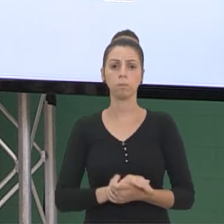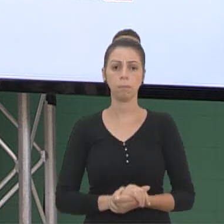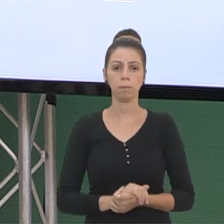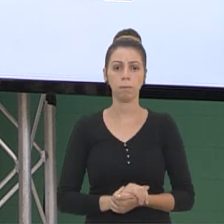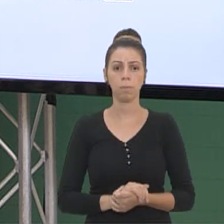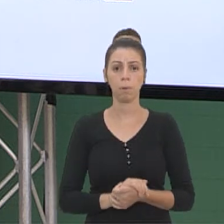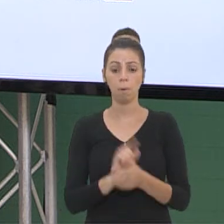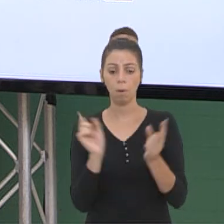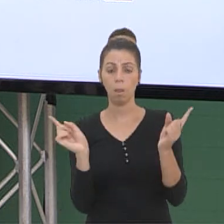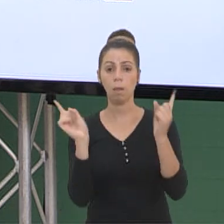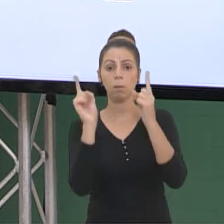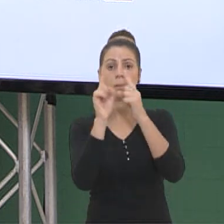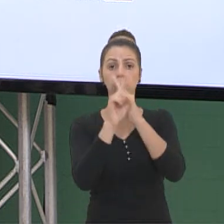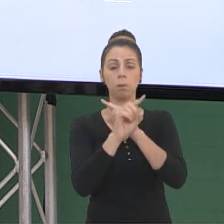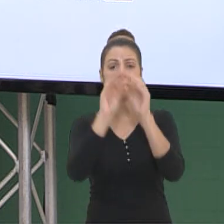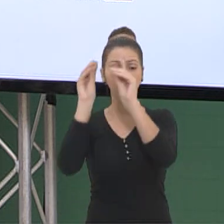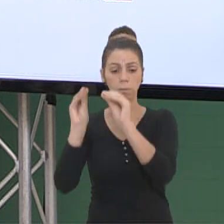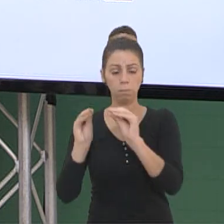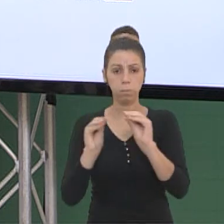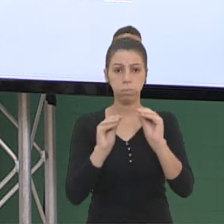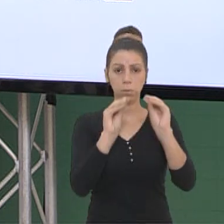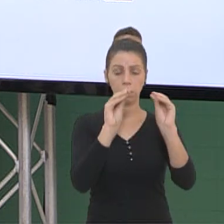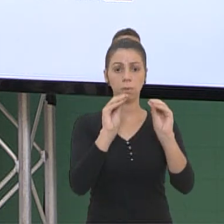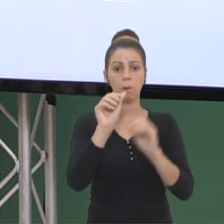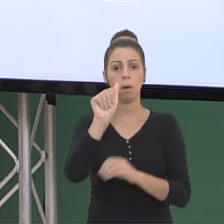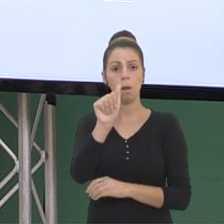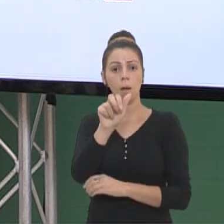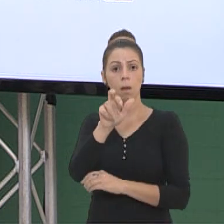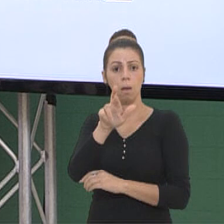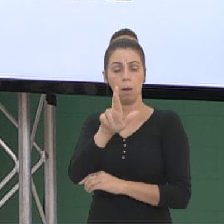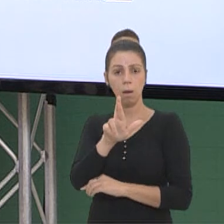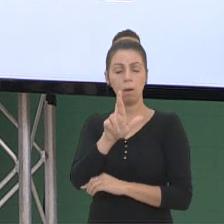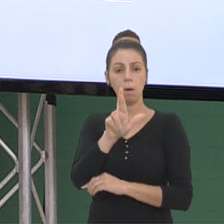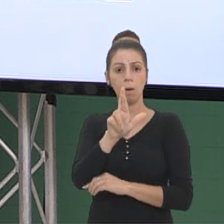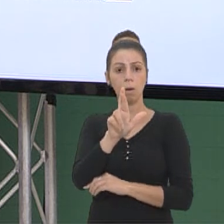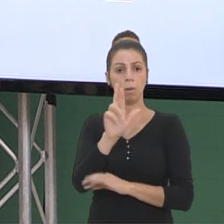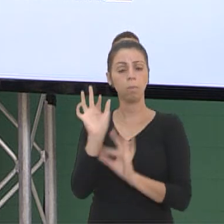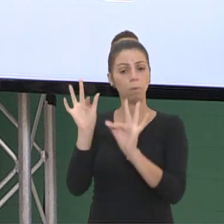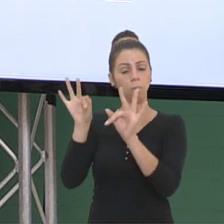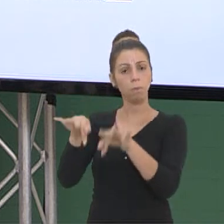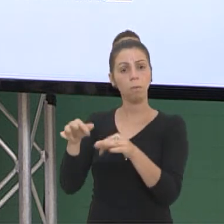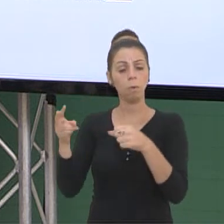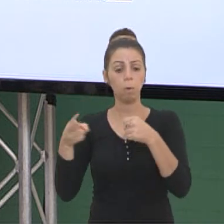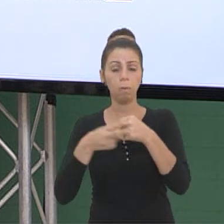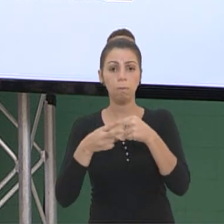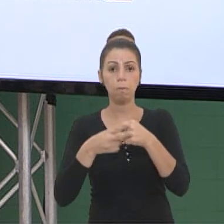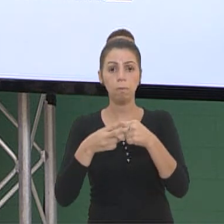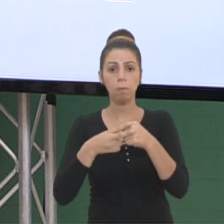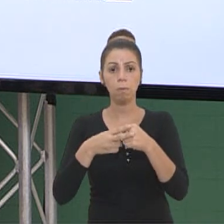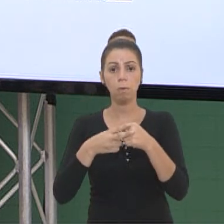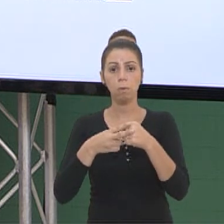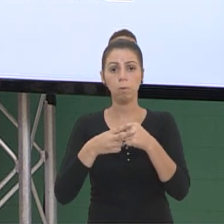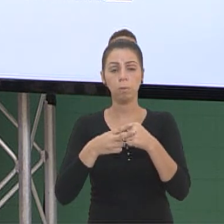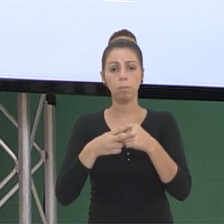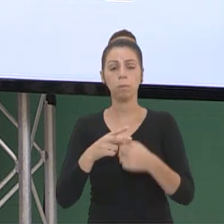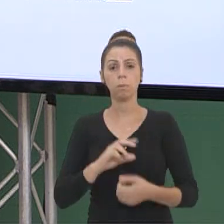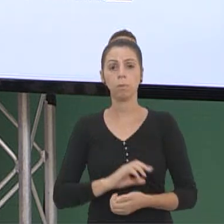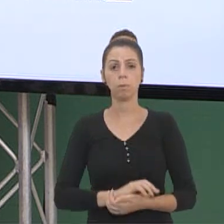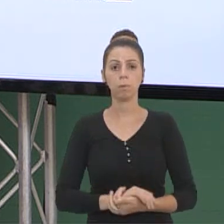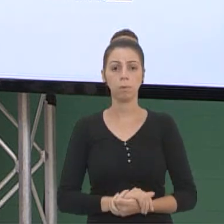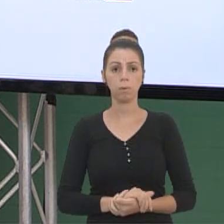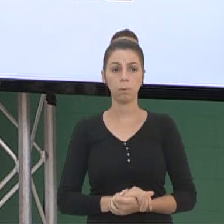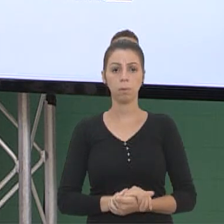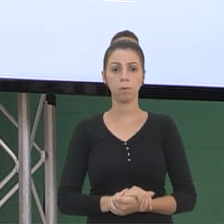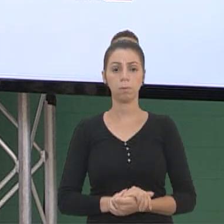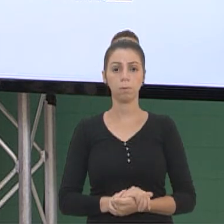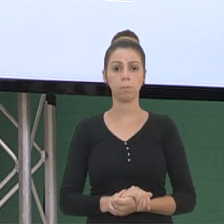troca essa terminação ar do infinitivo, do verbo infinitivo, por